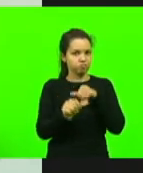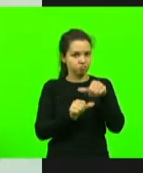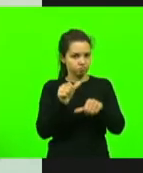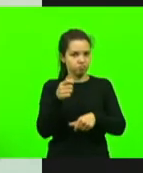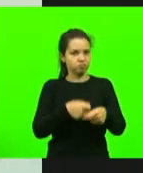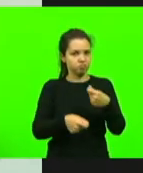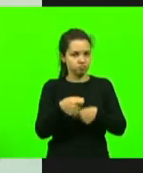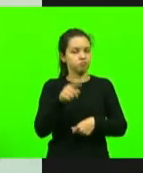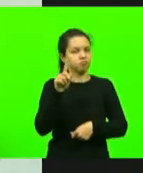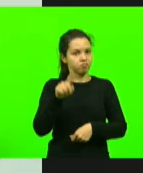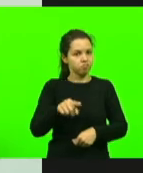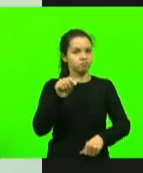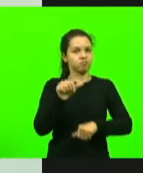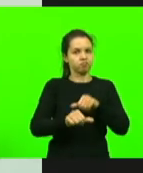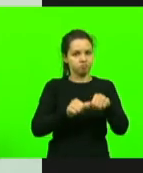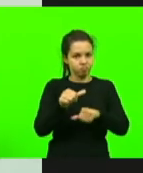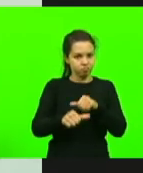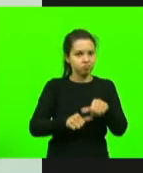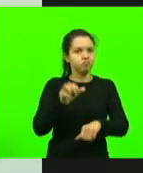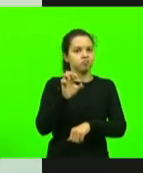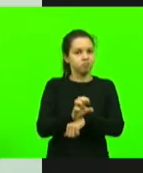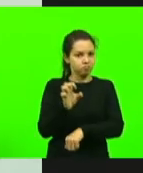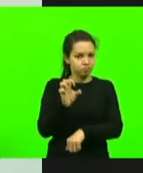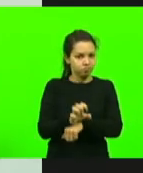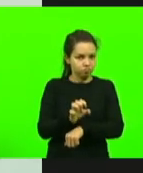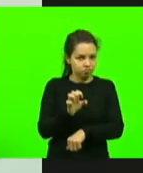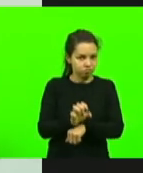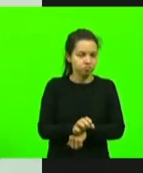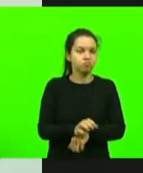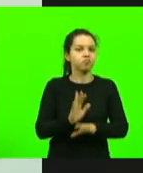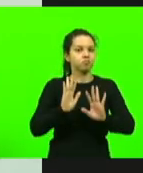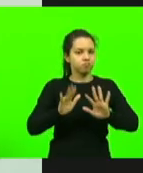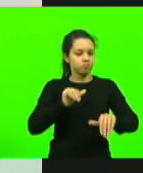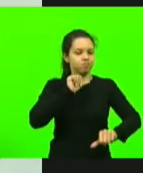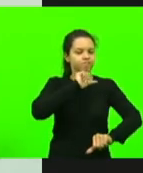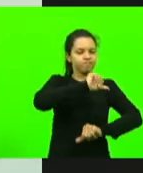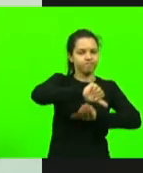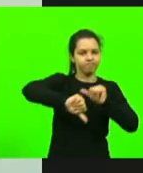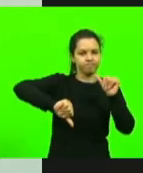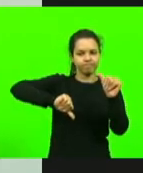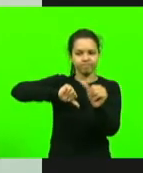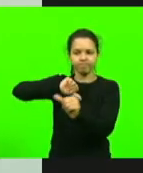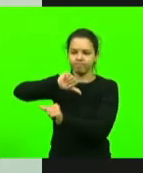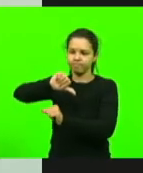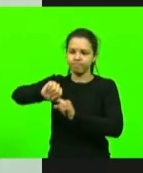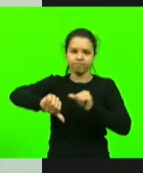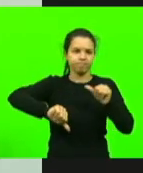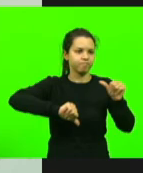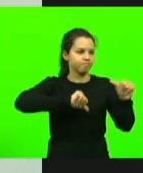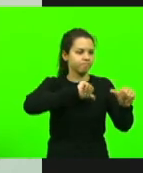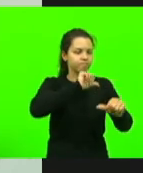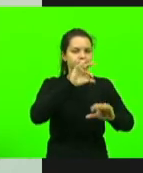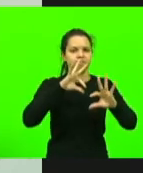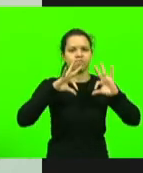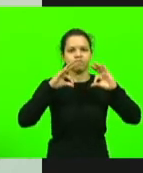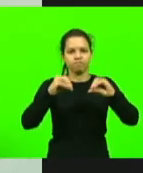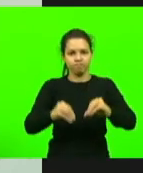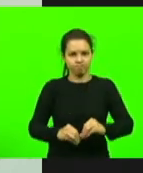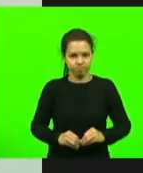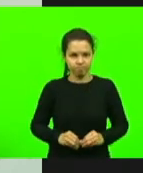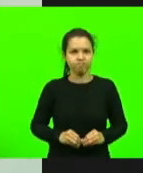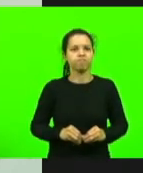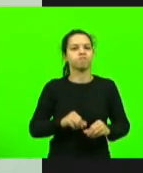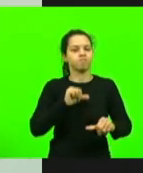iniciativa é reforma do Estado está sendo reformado tempo transformado e